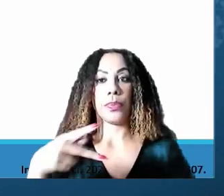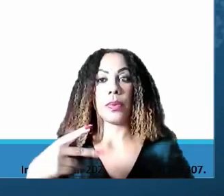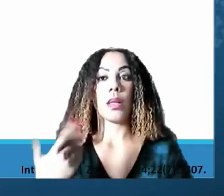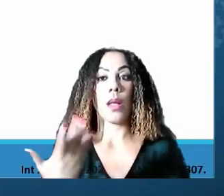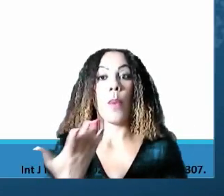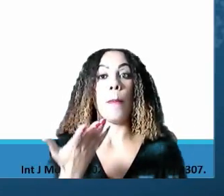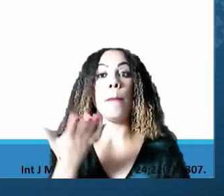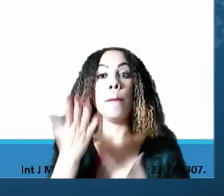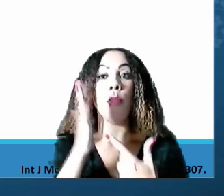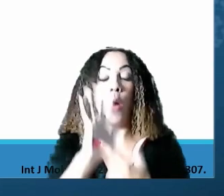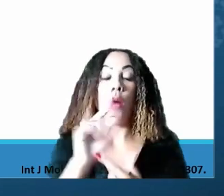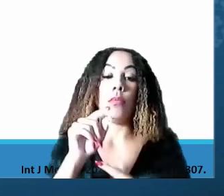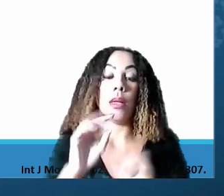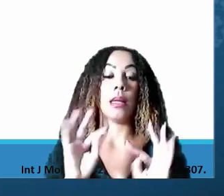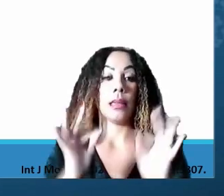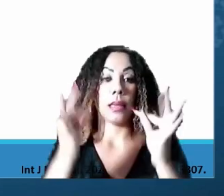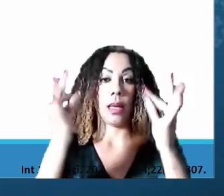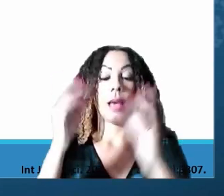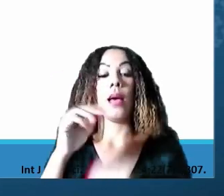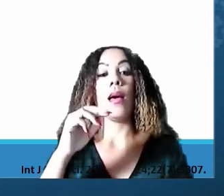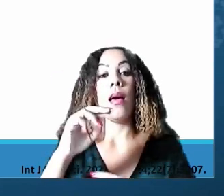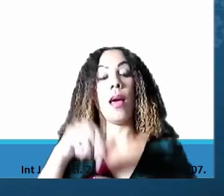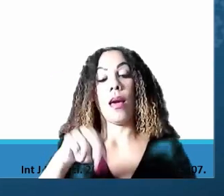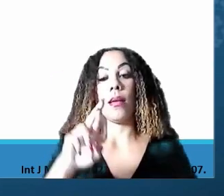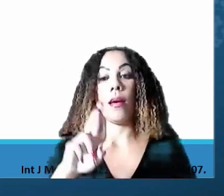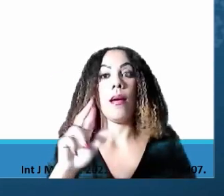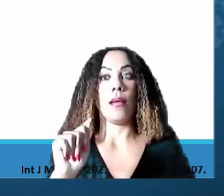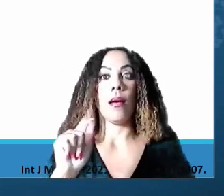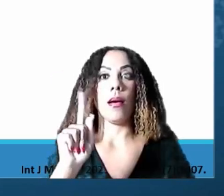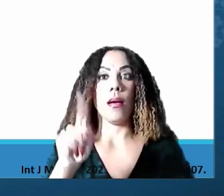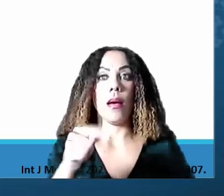essas tecnologias de RNA são bem